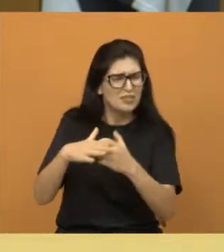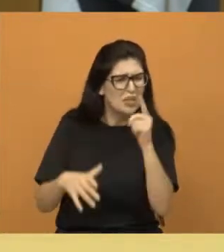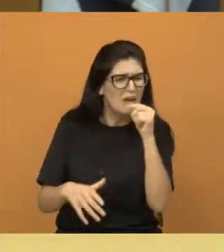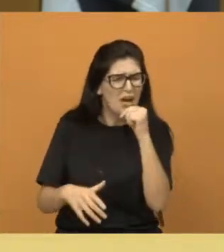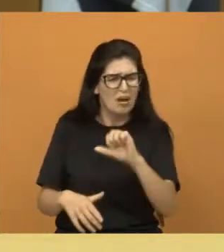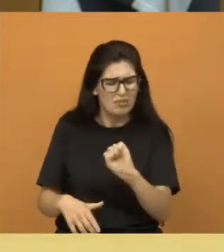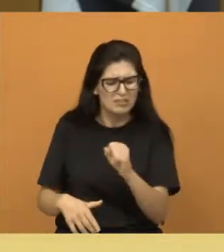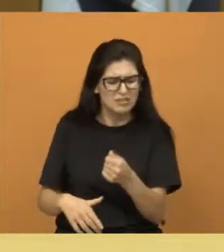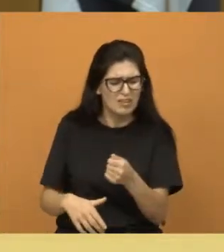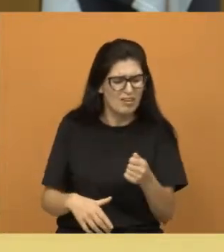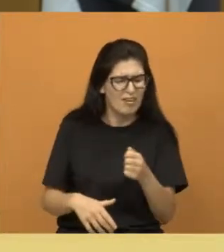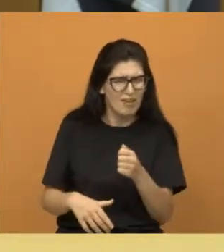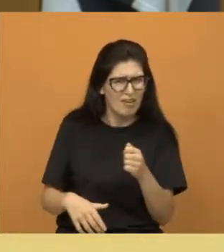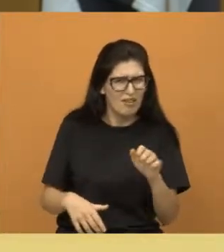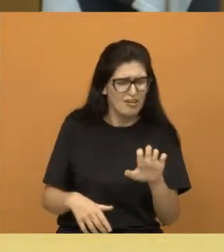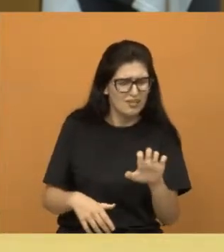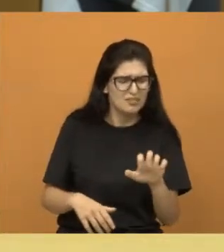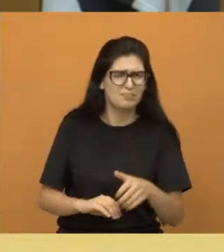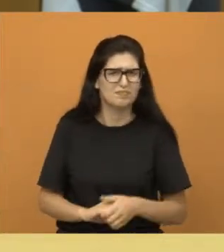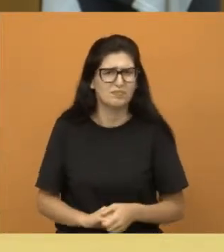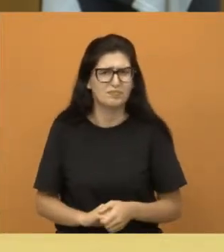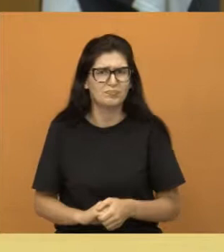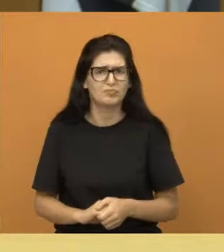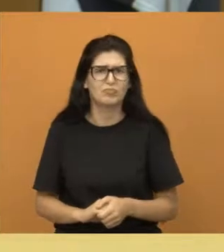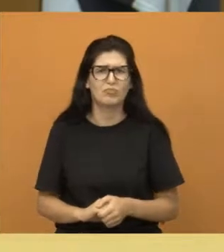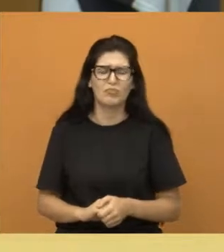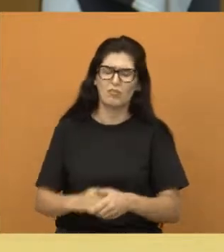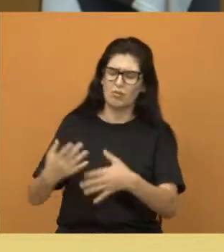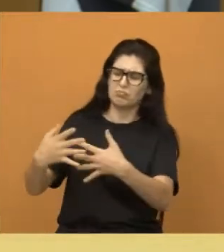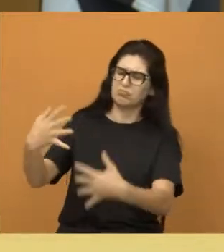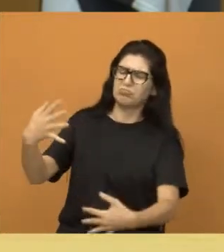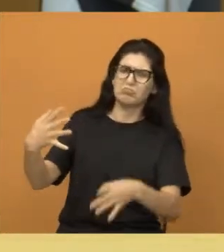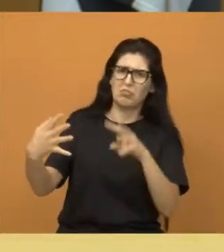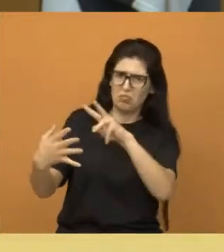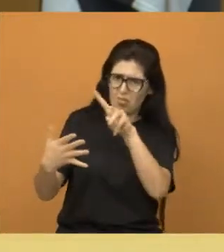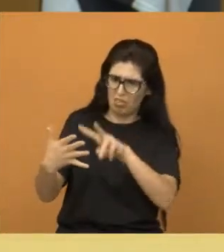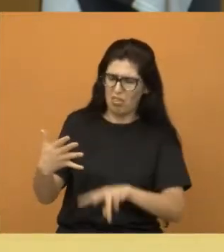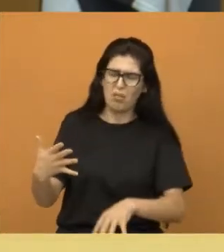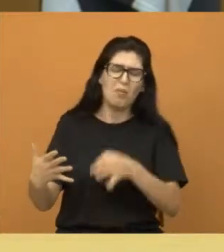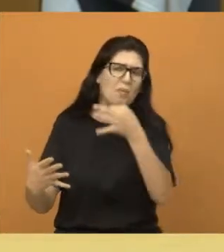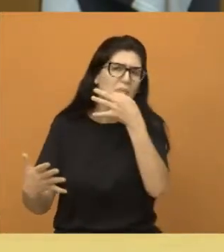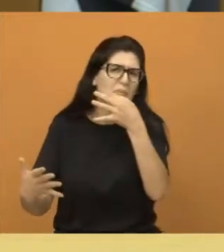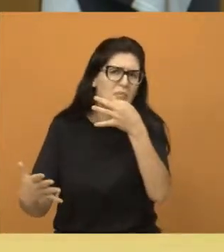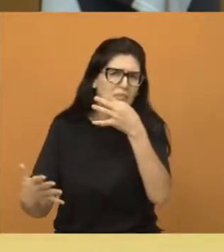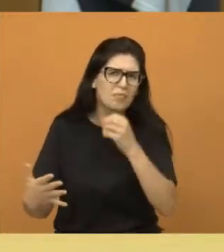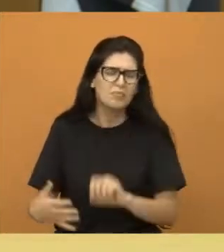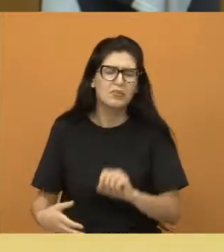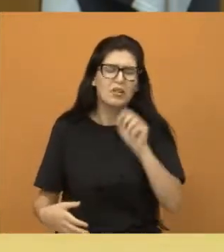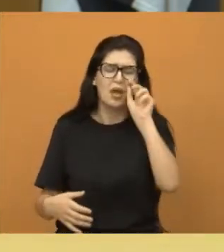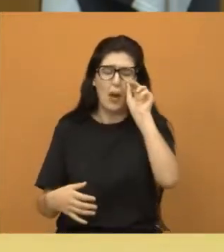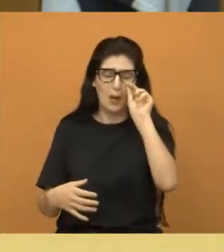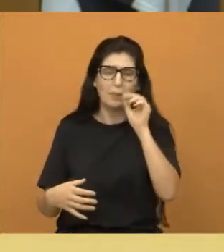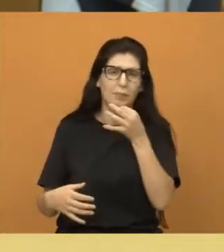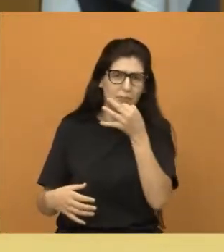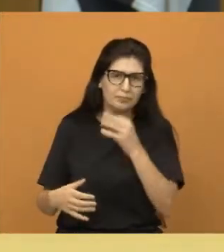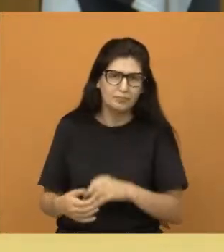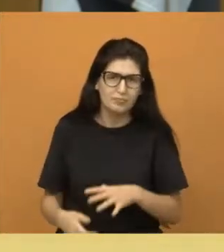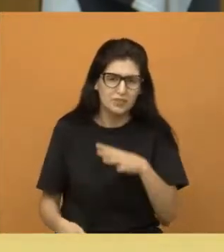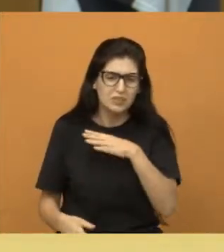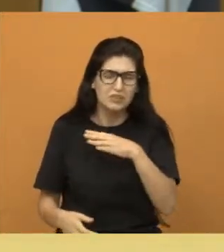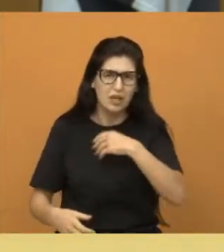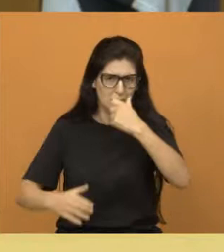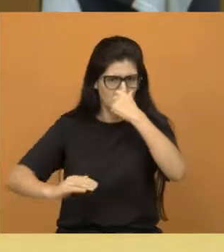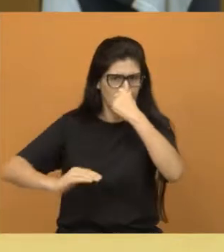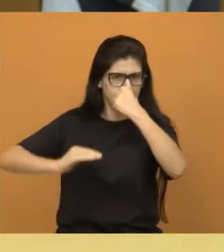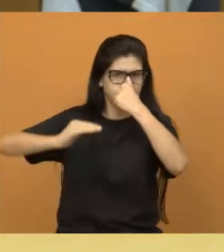olha só, vou ler aqui, ó, a justificativa, tá? Do saco sem fundo, na cidade